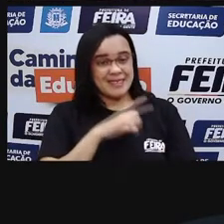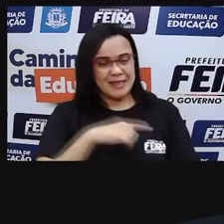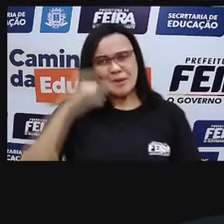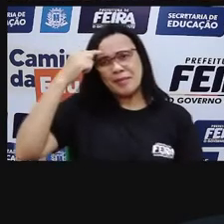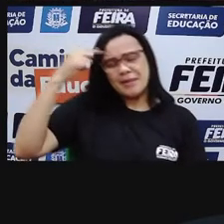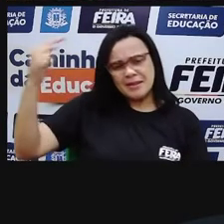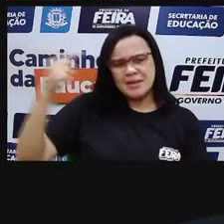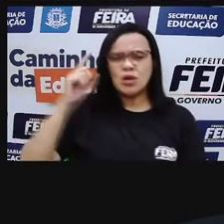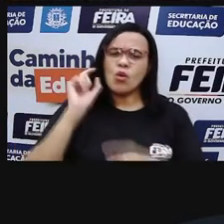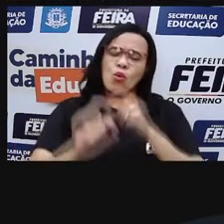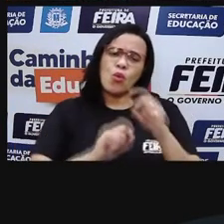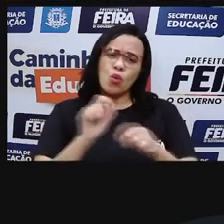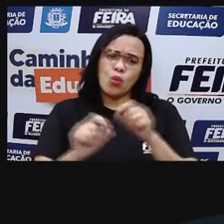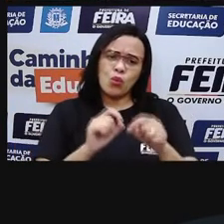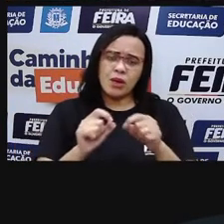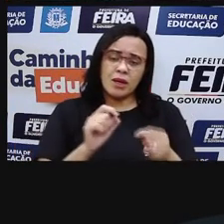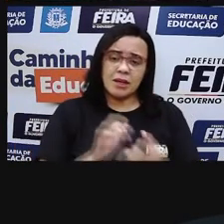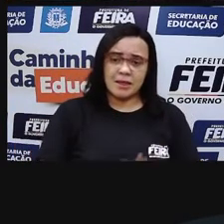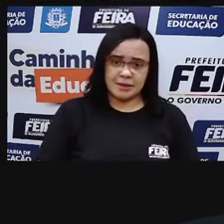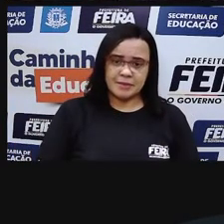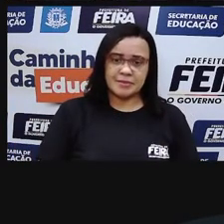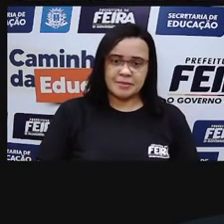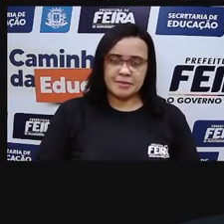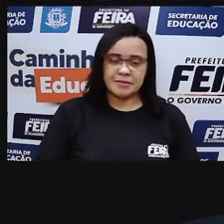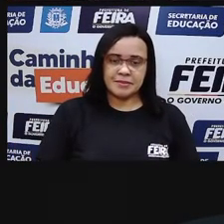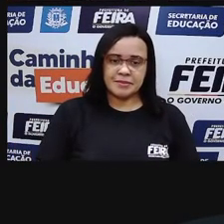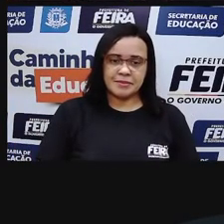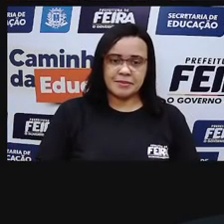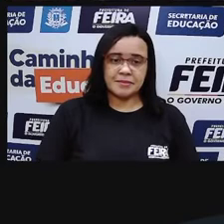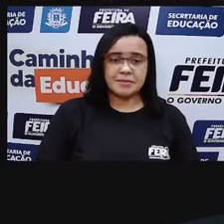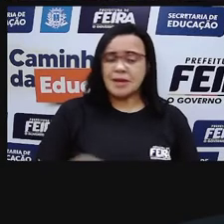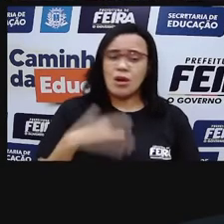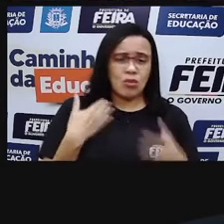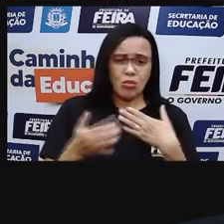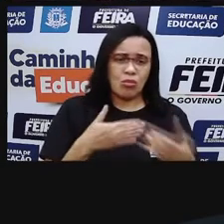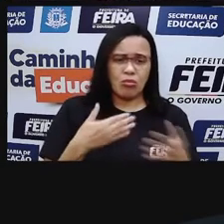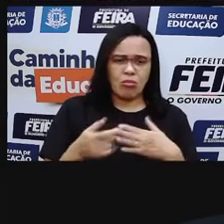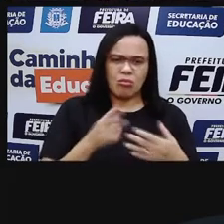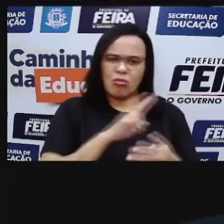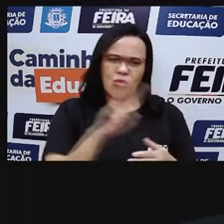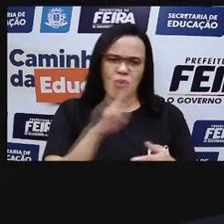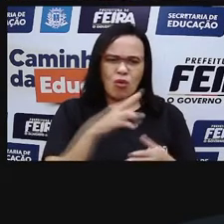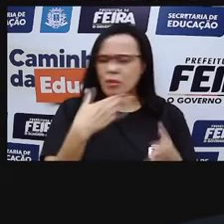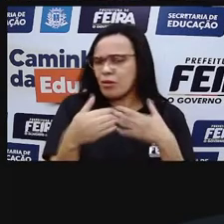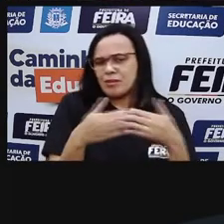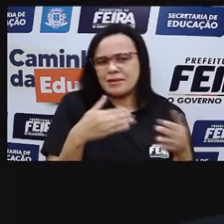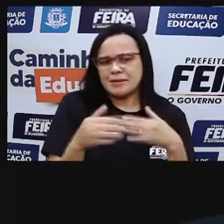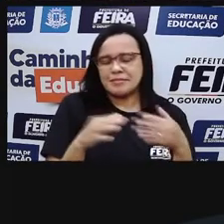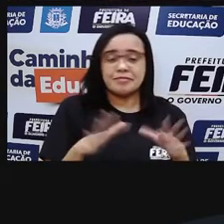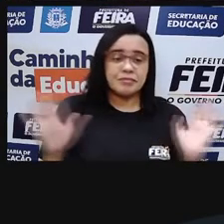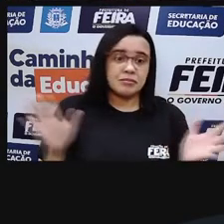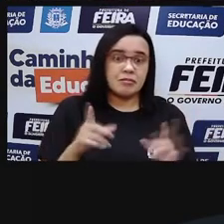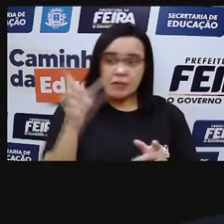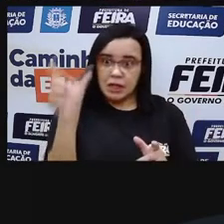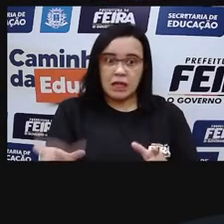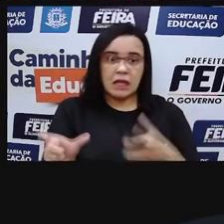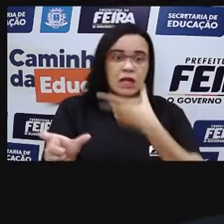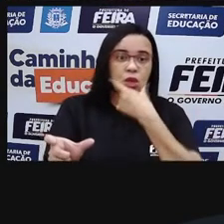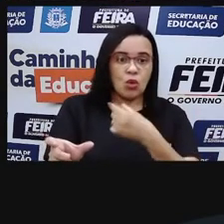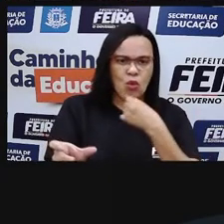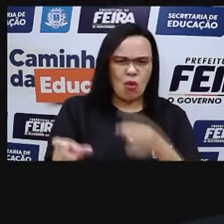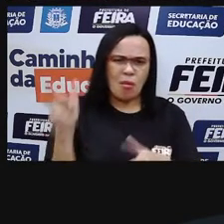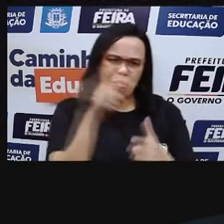Fulaninho, furostreco, vamos botar aqui, furostreco. Furostreco estava com infecção. E aí foi no médico e o